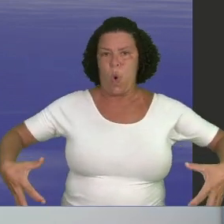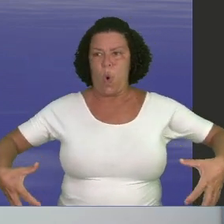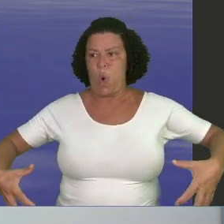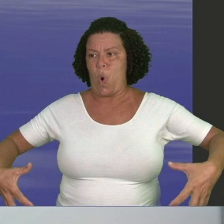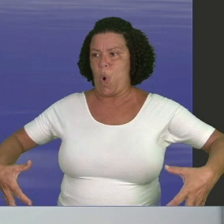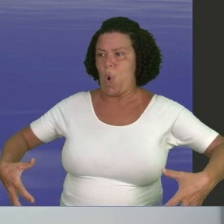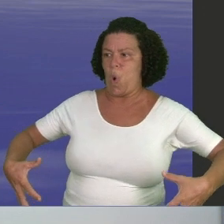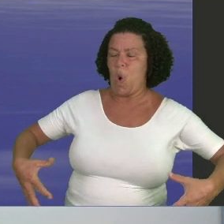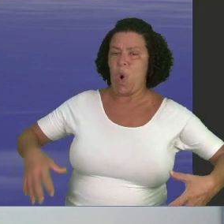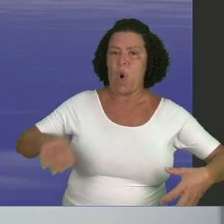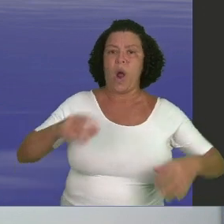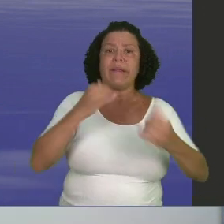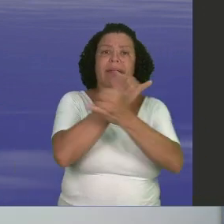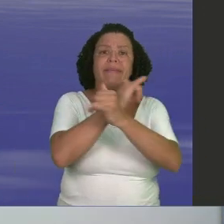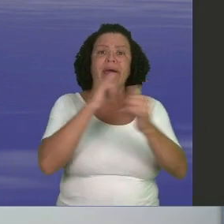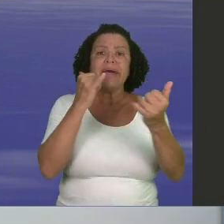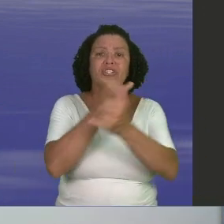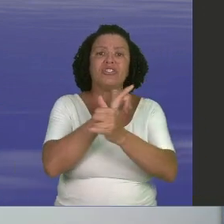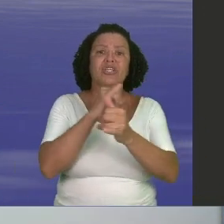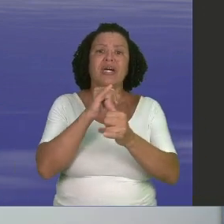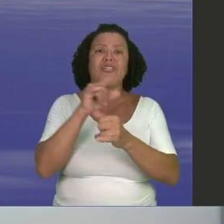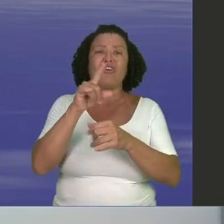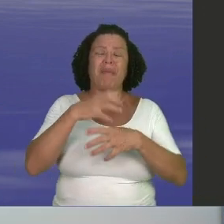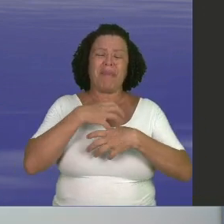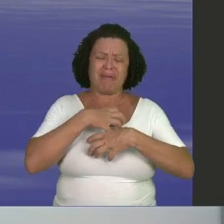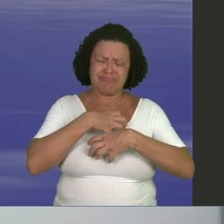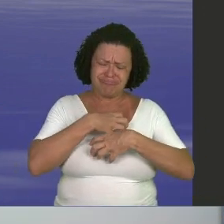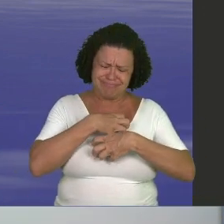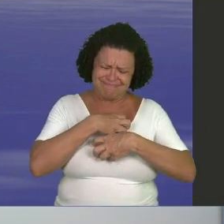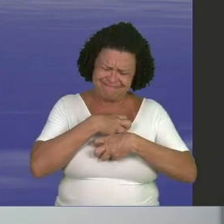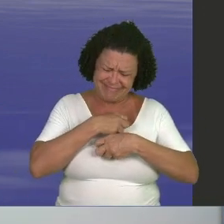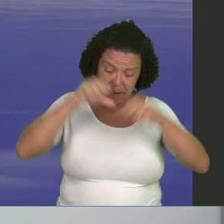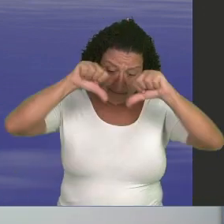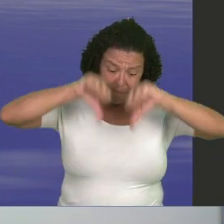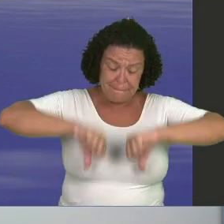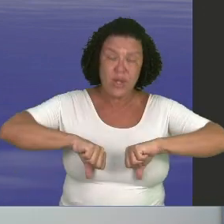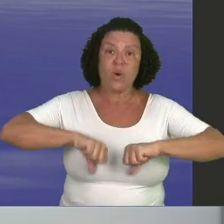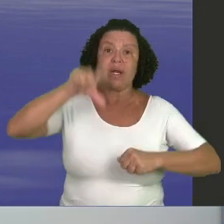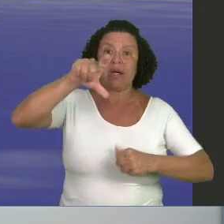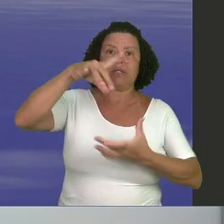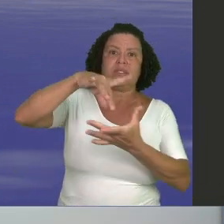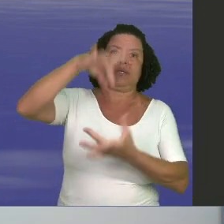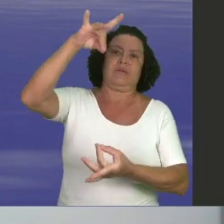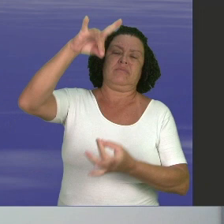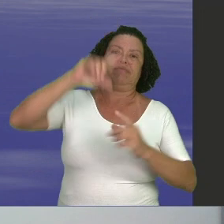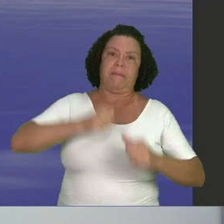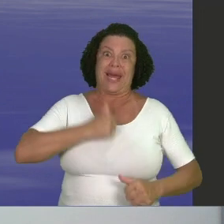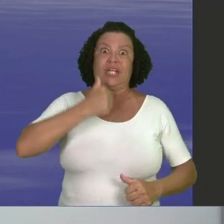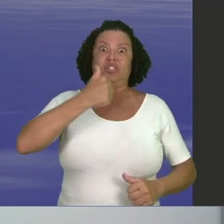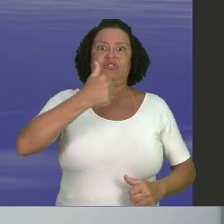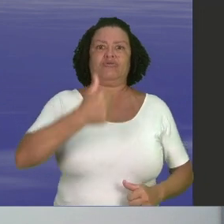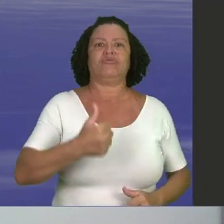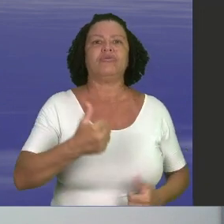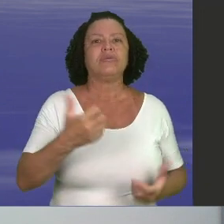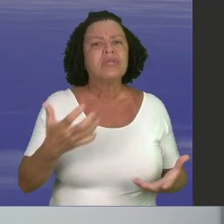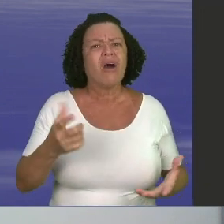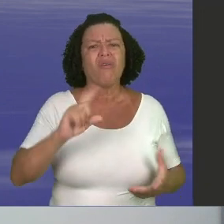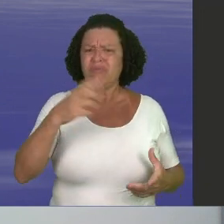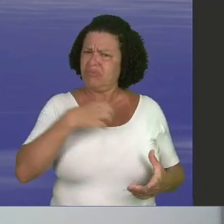usando essa energia para se amargurar, para piorar a sua atitude. Então não se